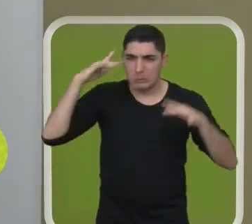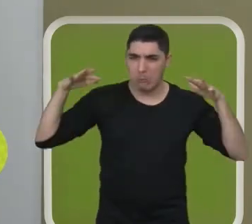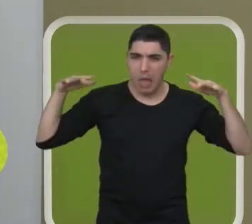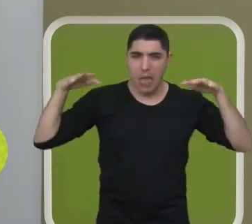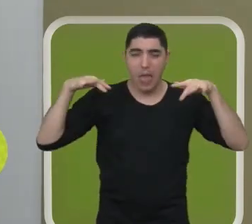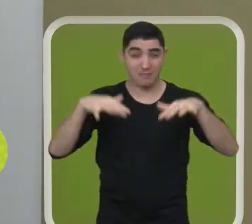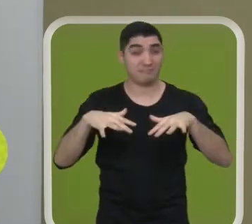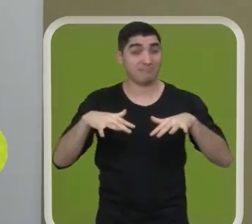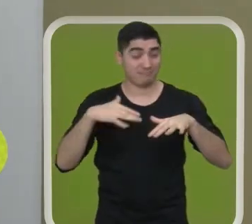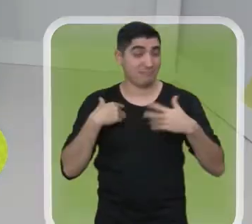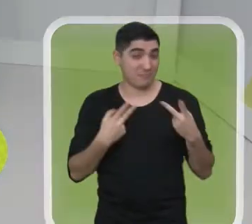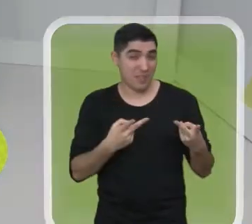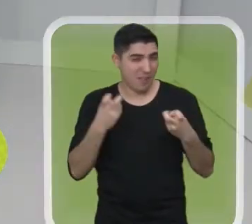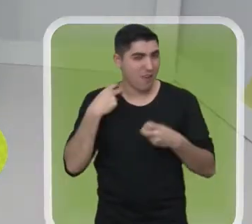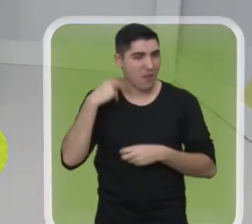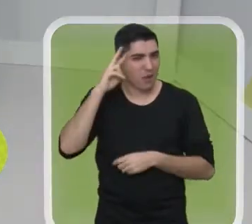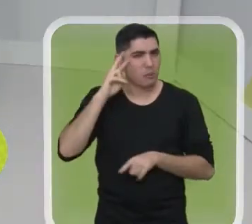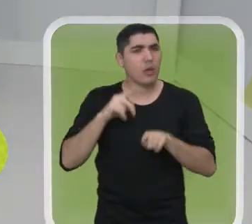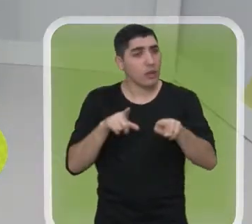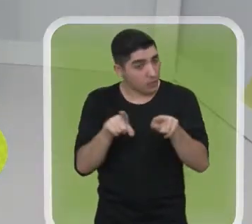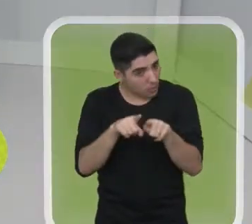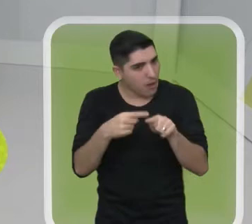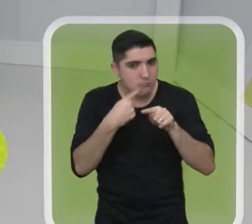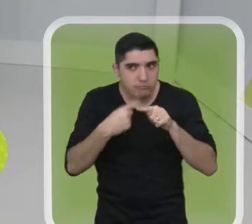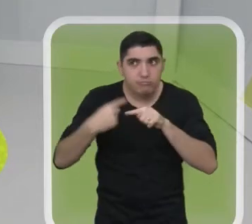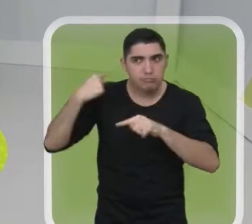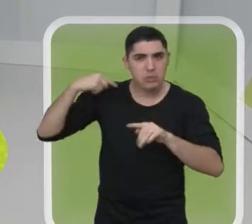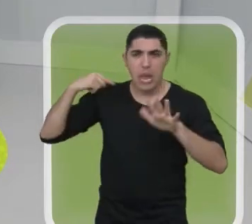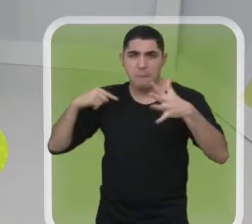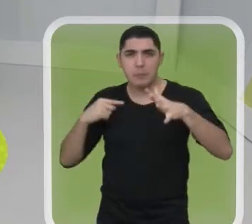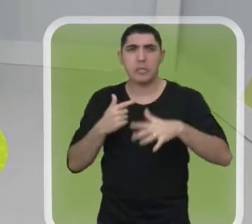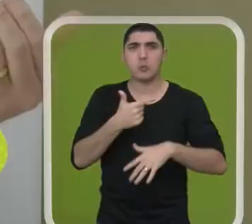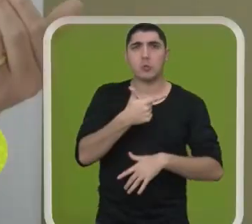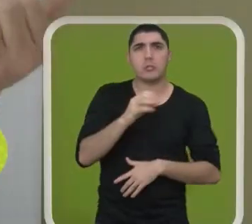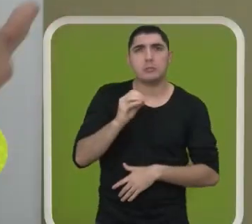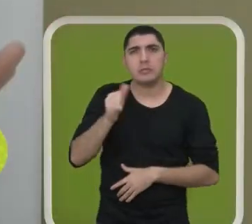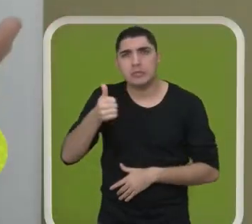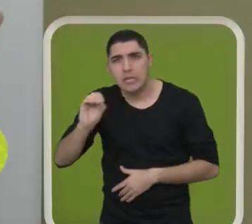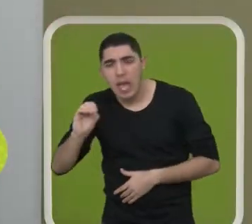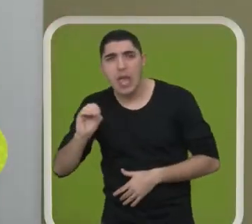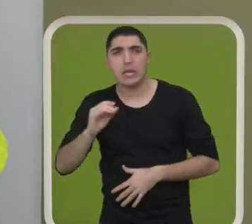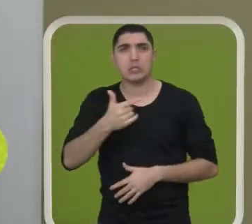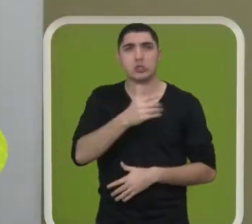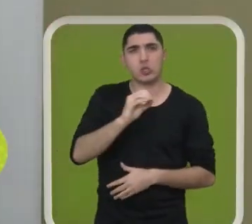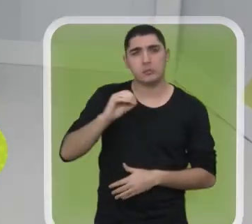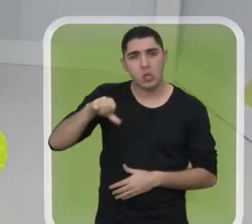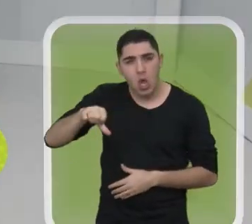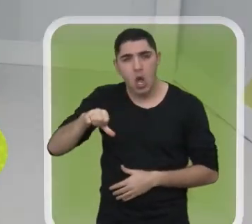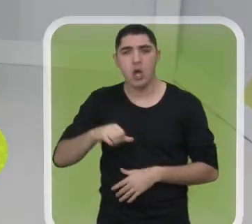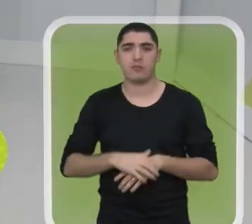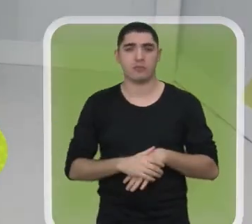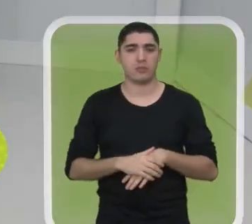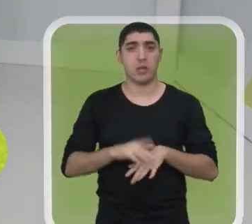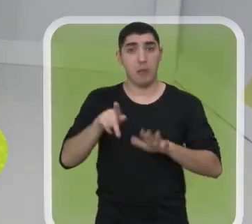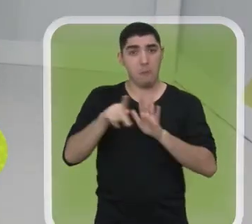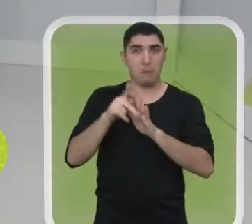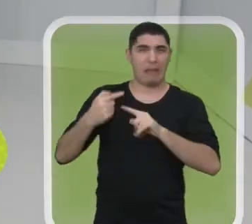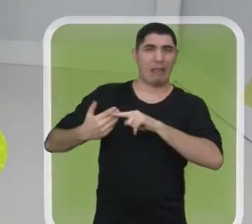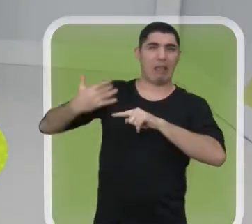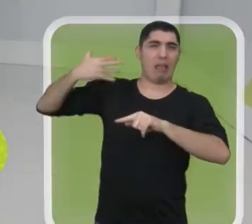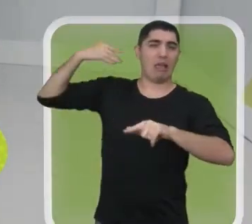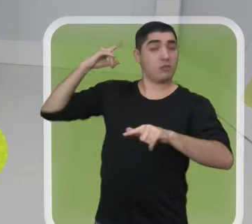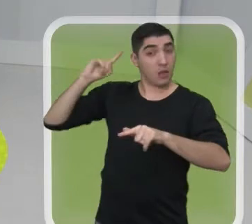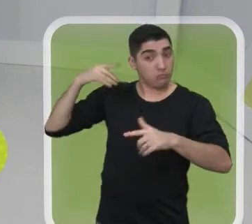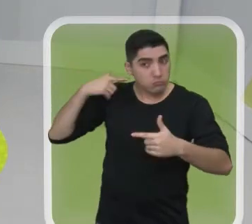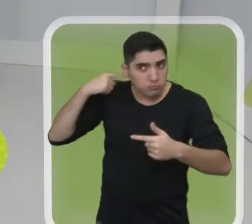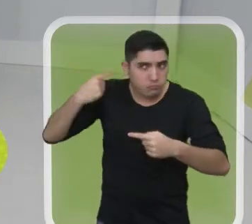isso. A lei muito recente, né? Não é? Sim, eu estou falando lá de 2010, 2009. Não é na época do Tio Marino, não. Dessa época recente aqui. Não. Dessa